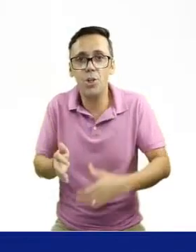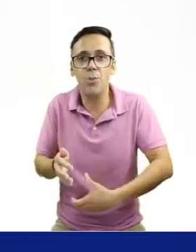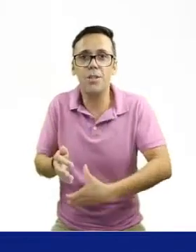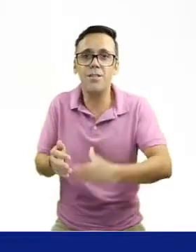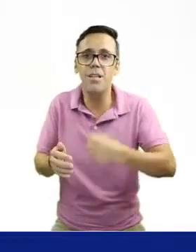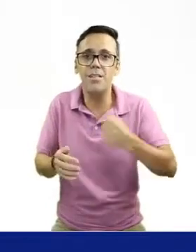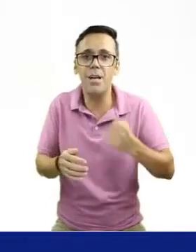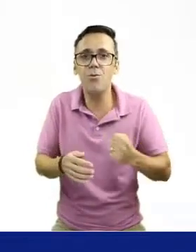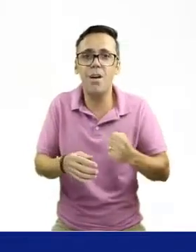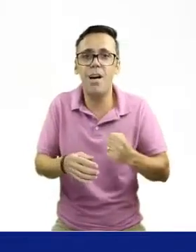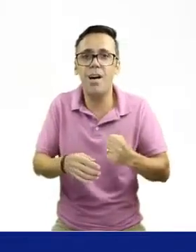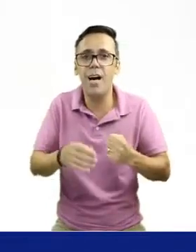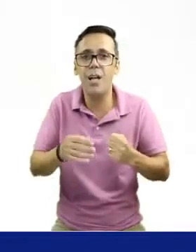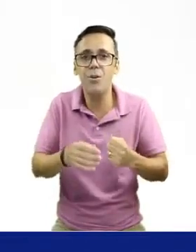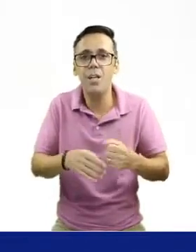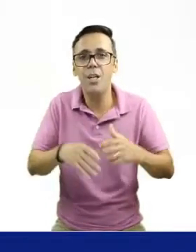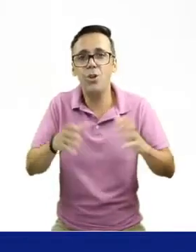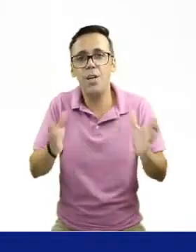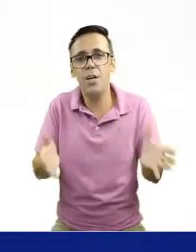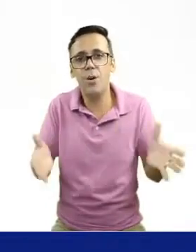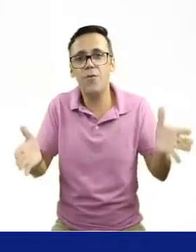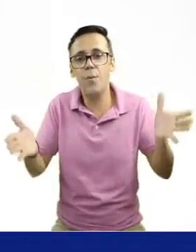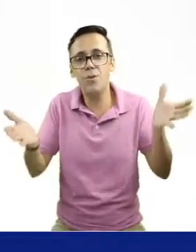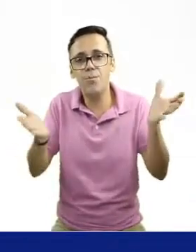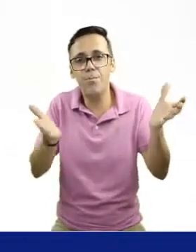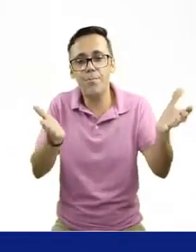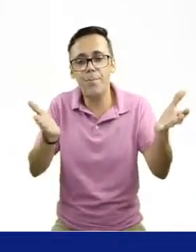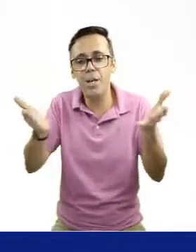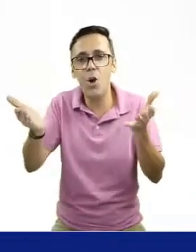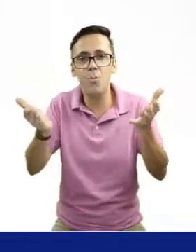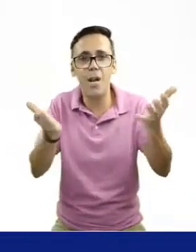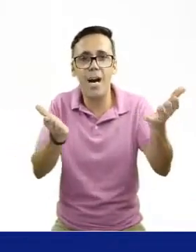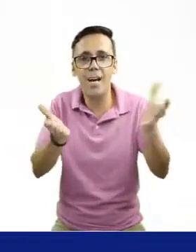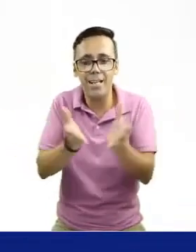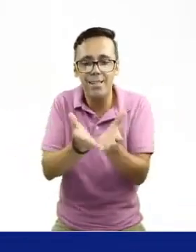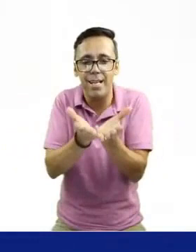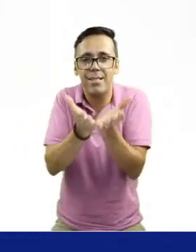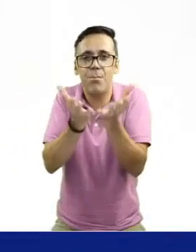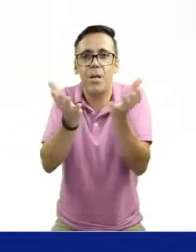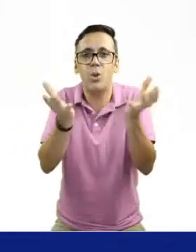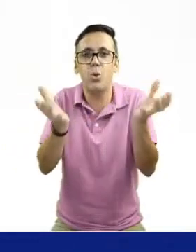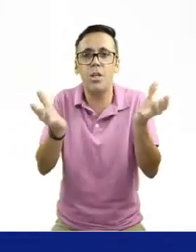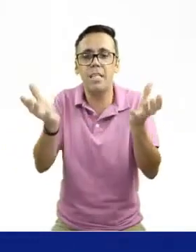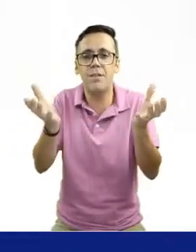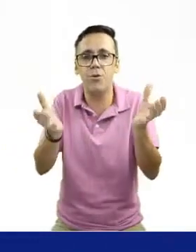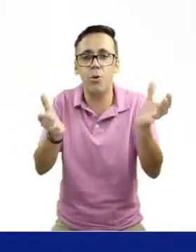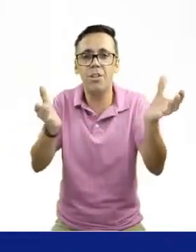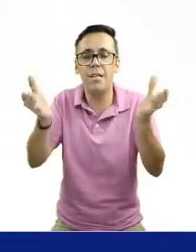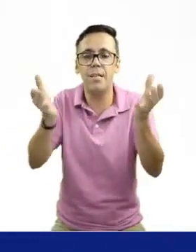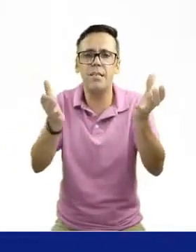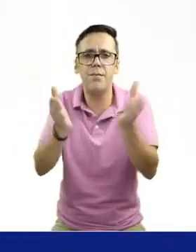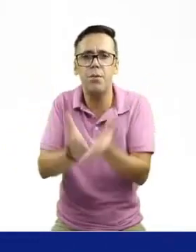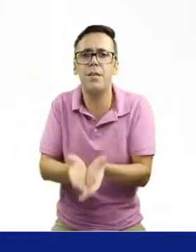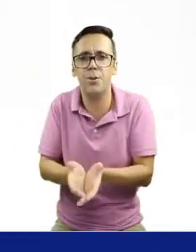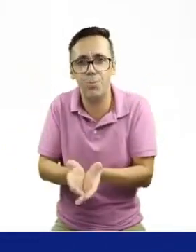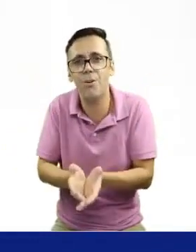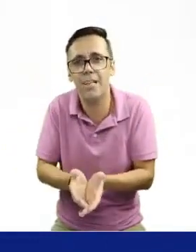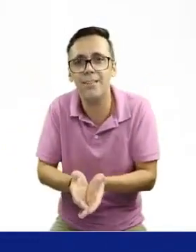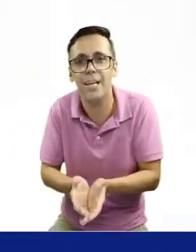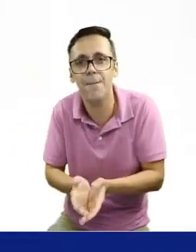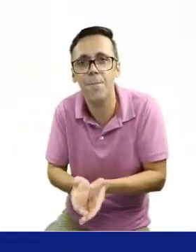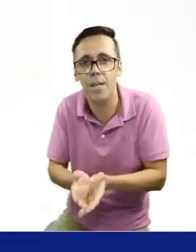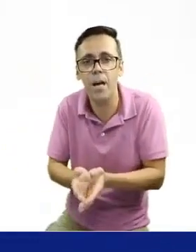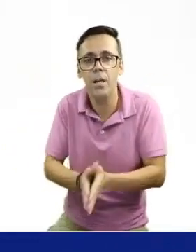sabemos então nós potencializamos o gargalo E nós agora vamos manobrar esse essa e essa flor traz elas